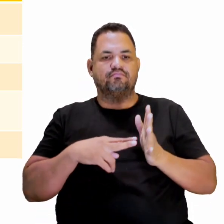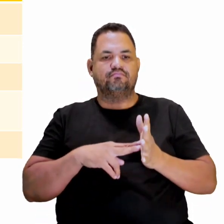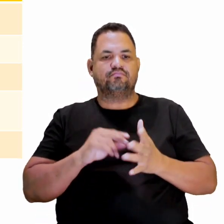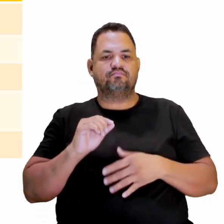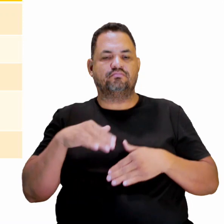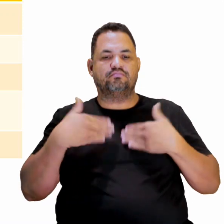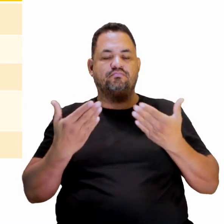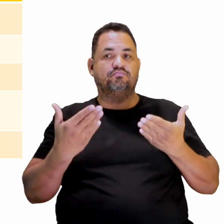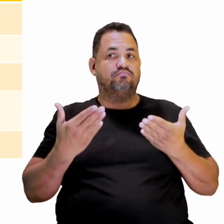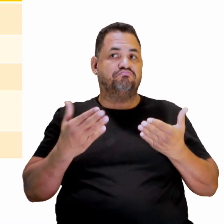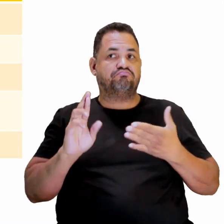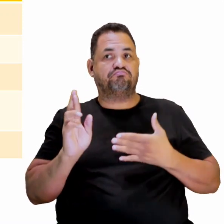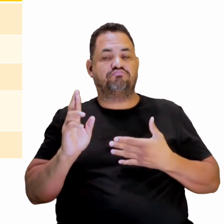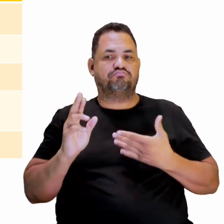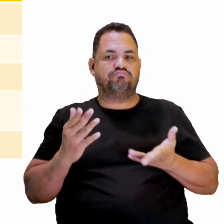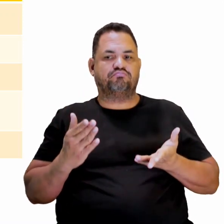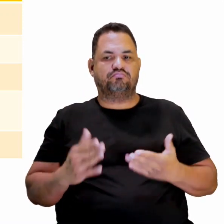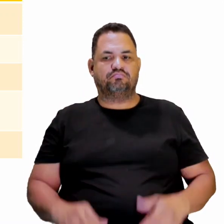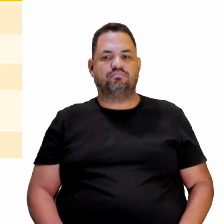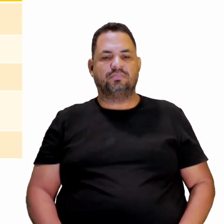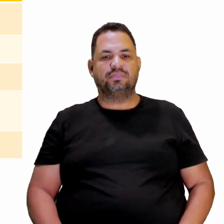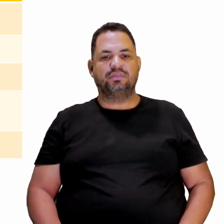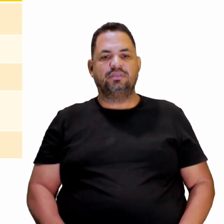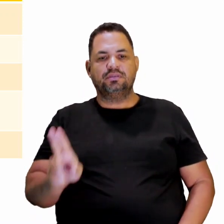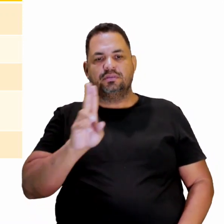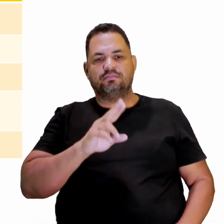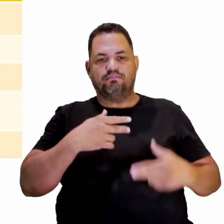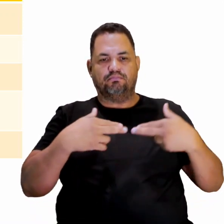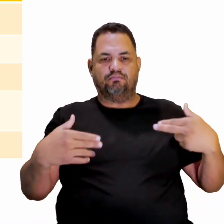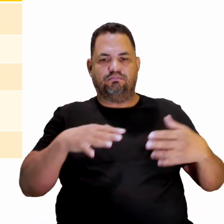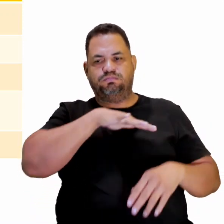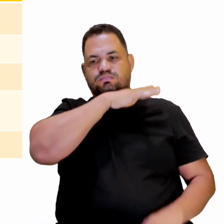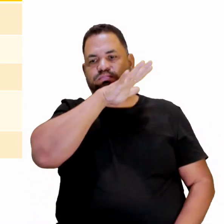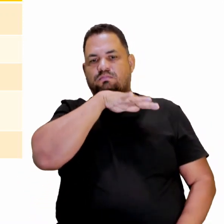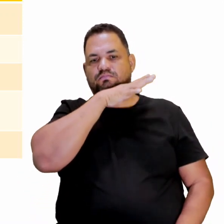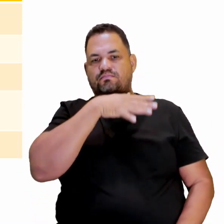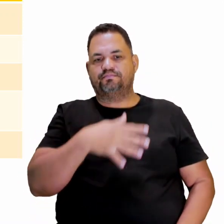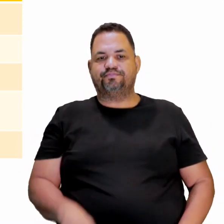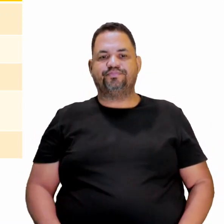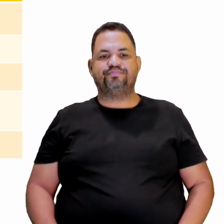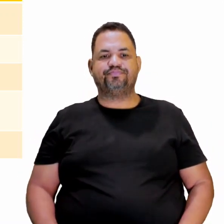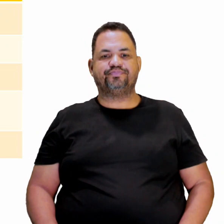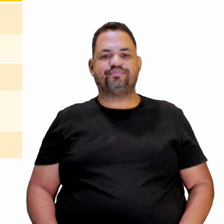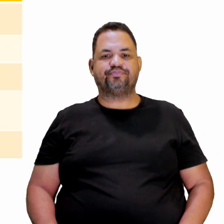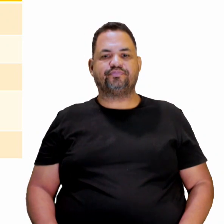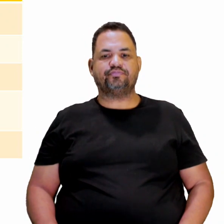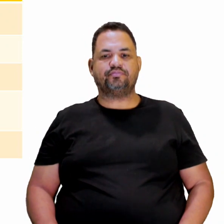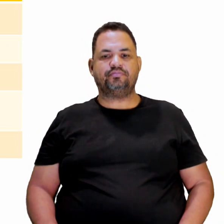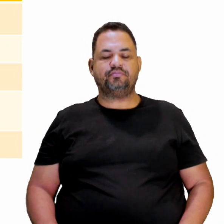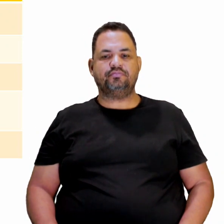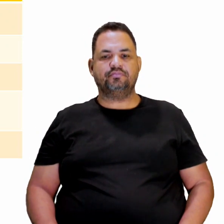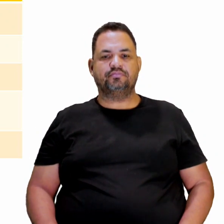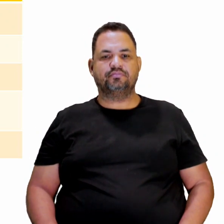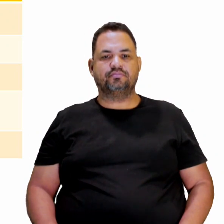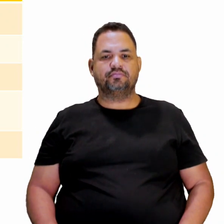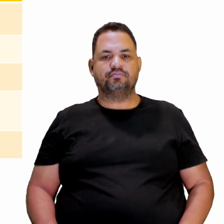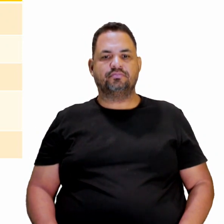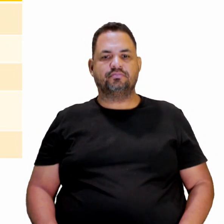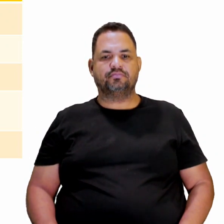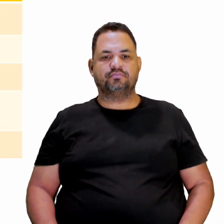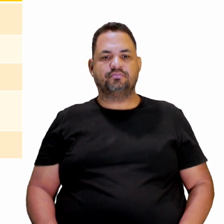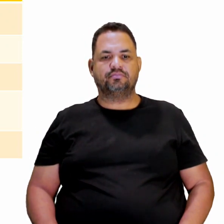ou qual, ou o que, é utilizado para coisas e animais. The book which you lent me is really